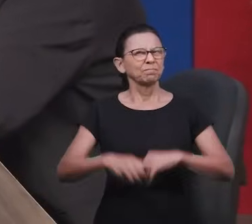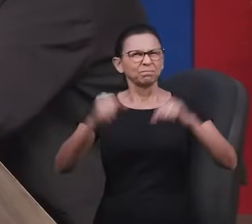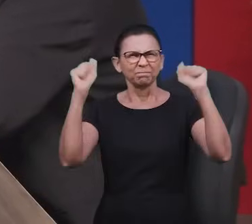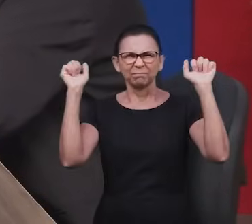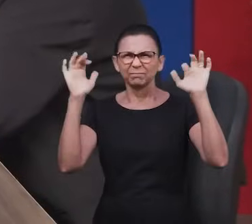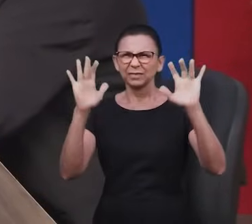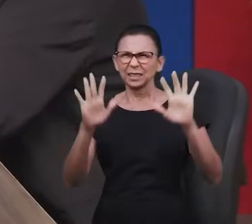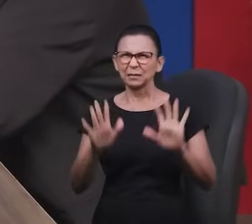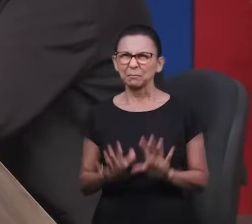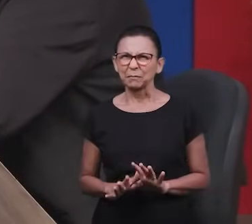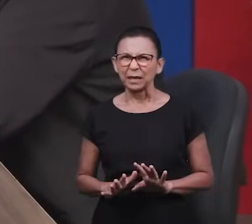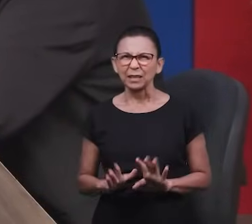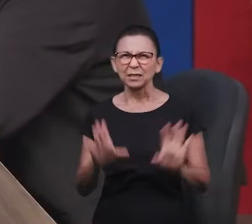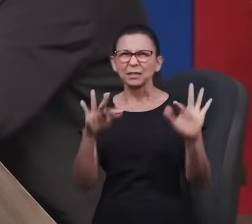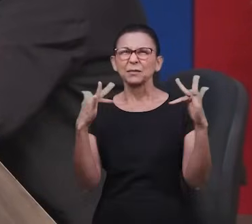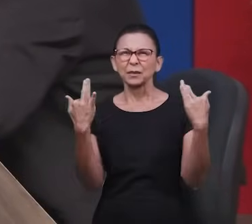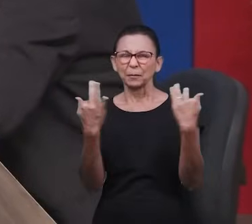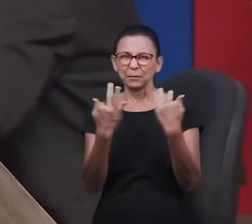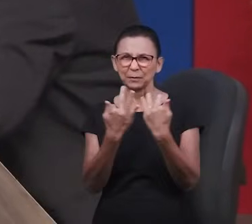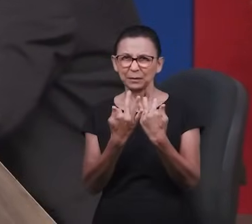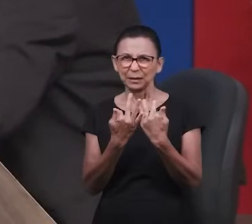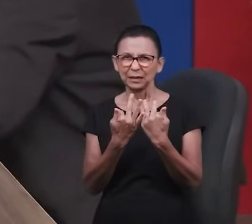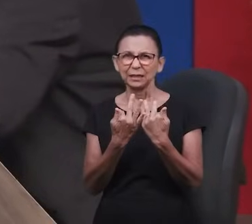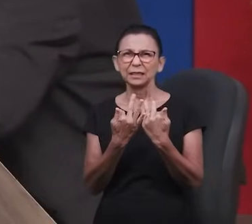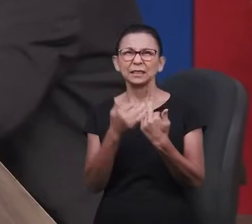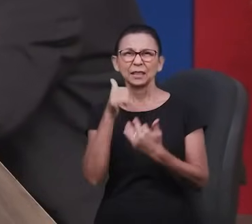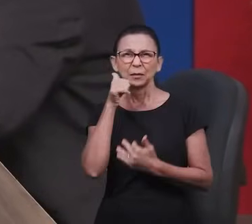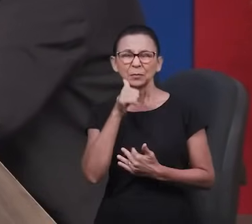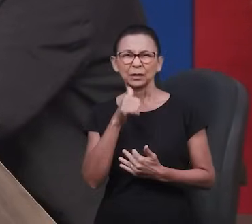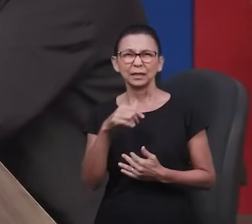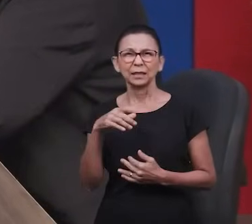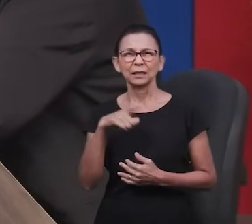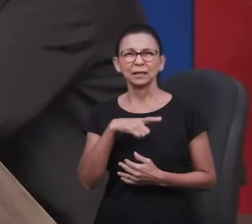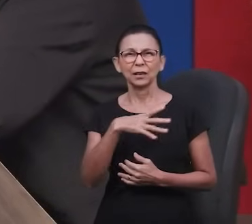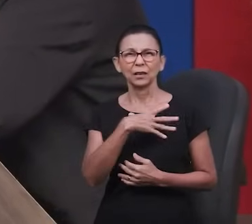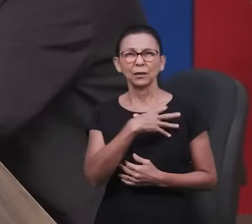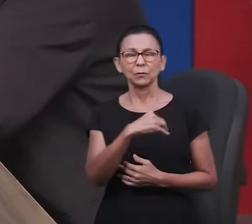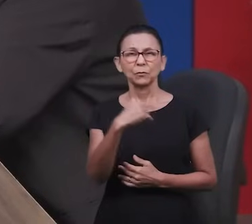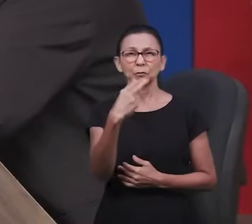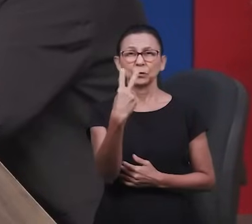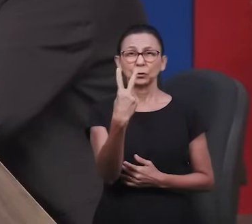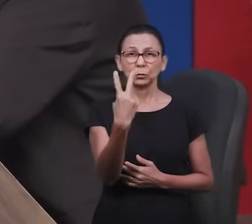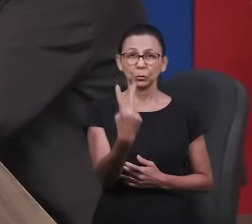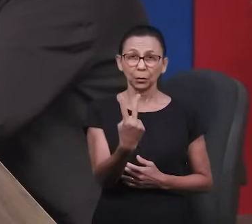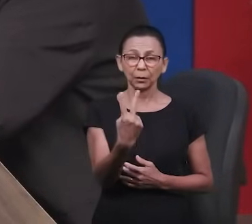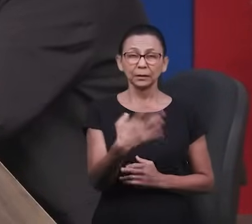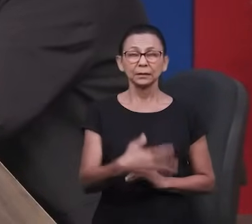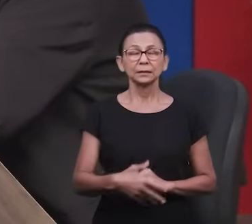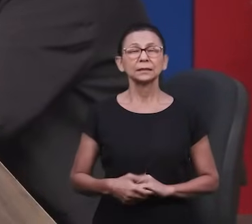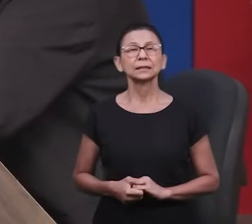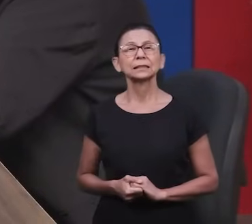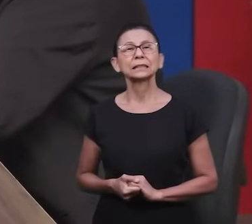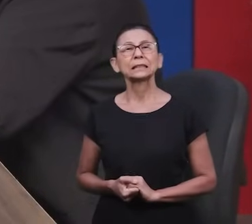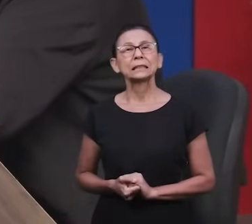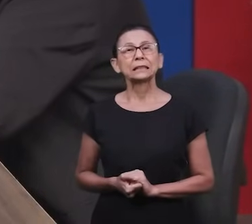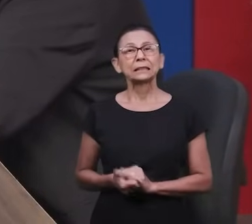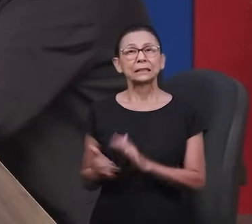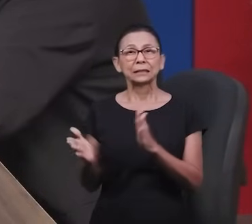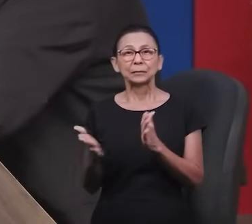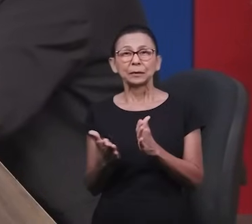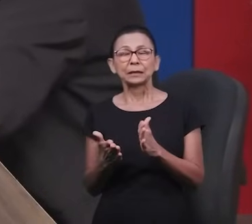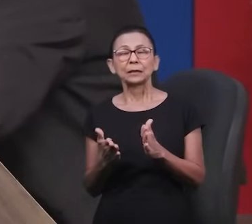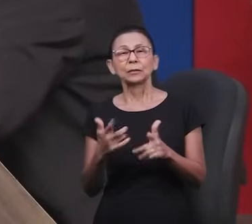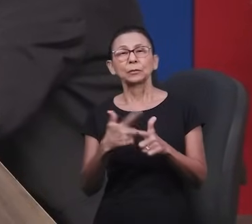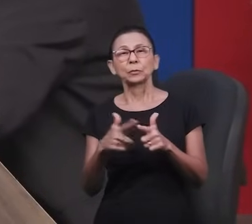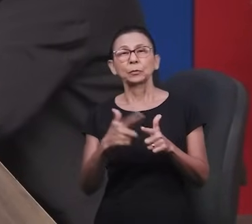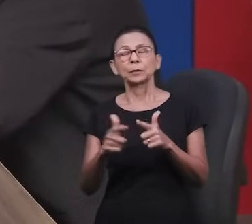assistindo, já houve grandes bênçãos na família. Ela tem 2 filhos que nesse